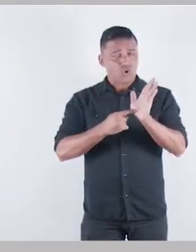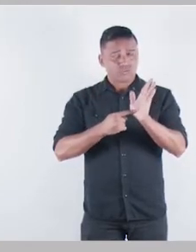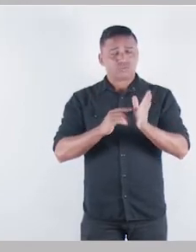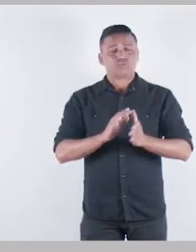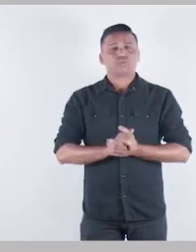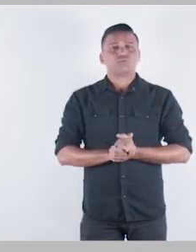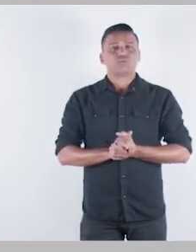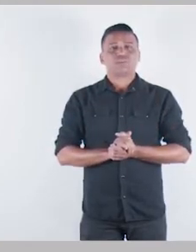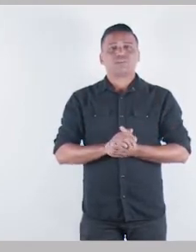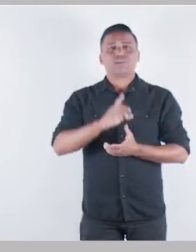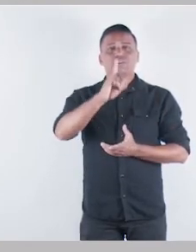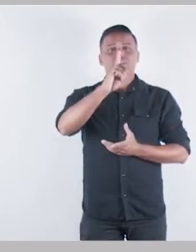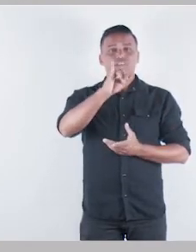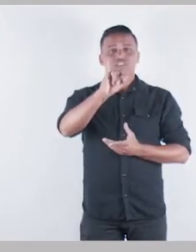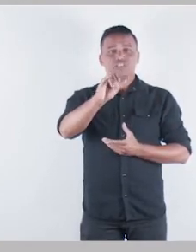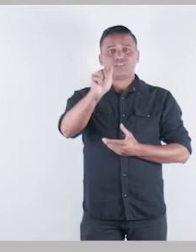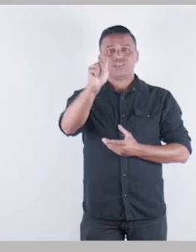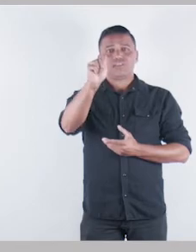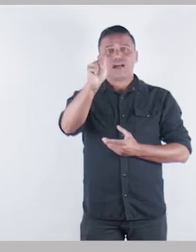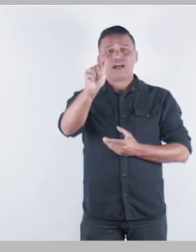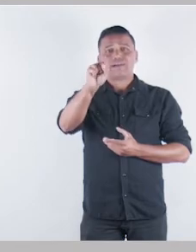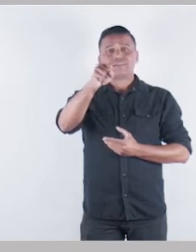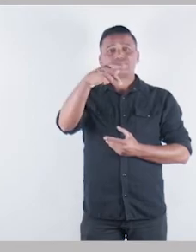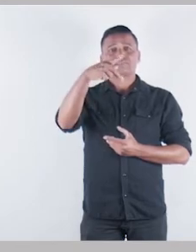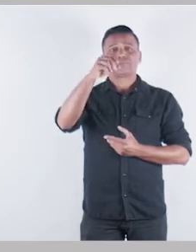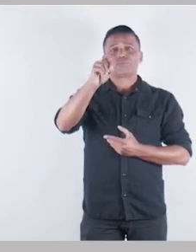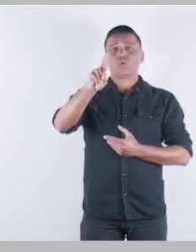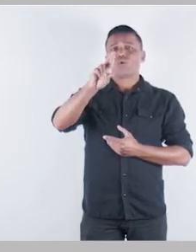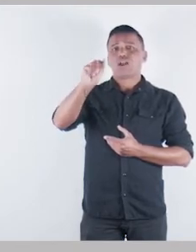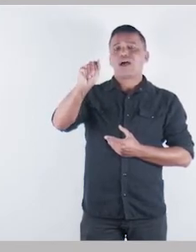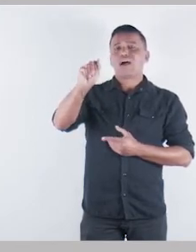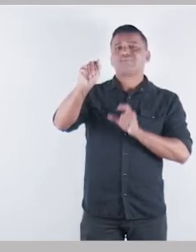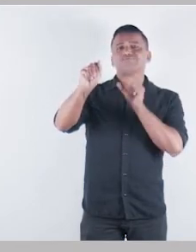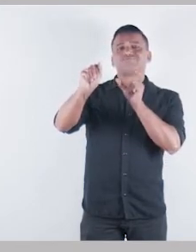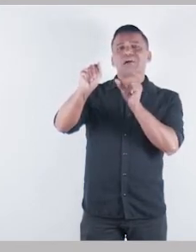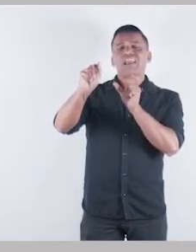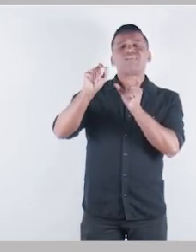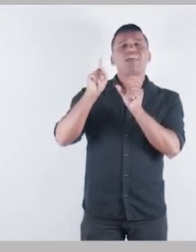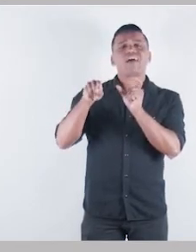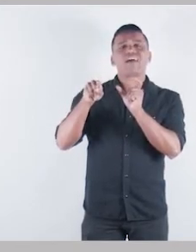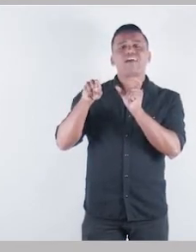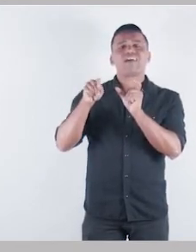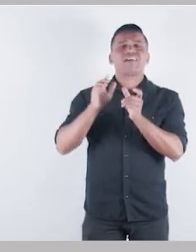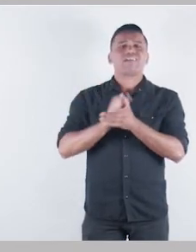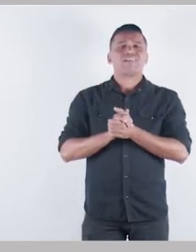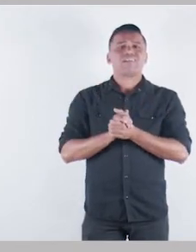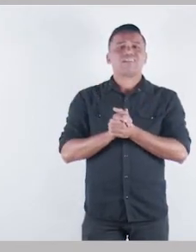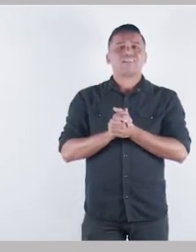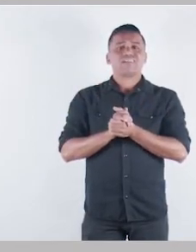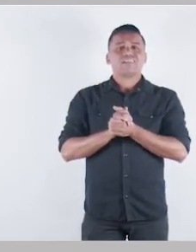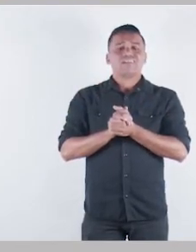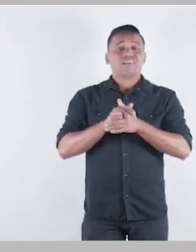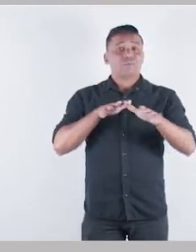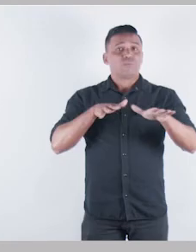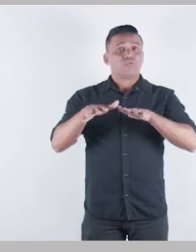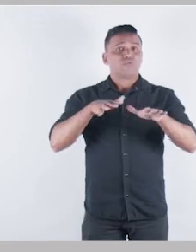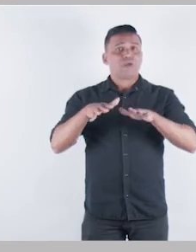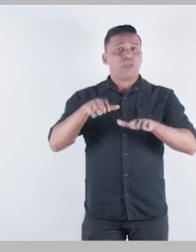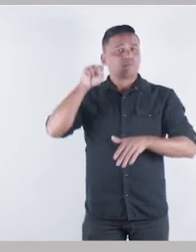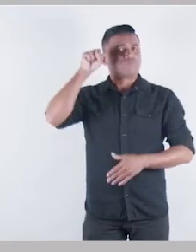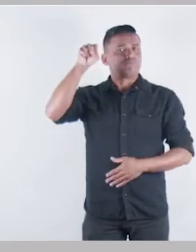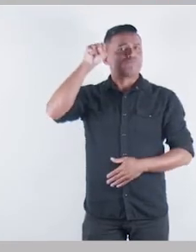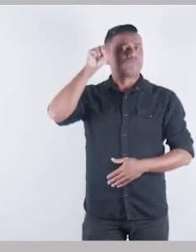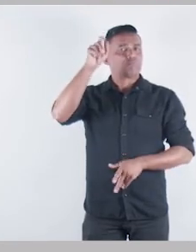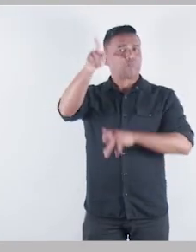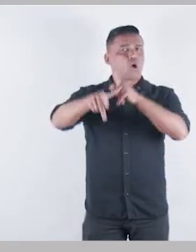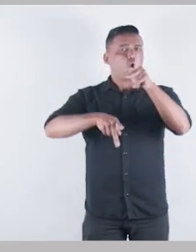da diáspora. Né? Diáspora, em princípio, é um movimento autônomo de povos, grupos de